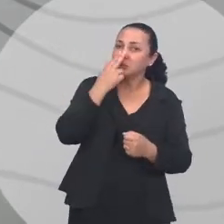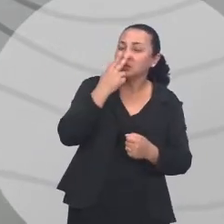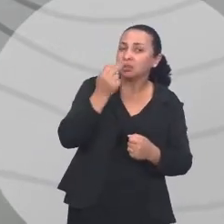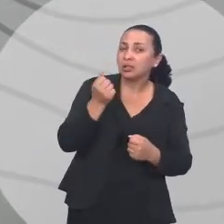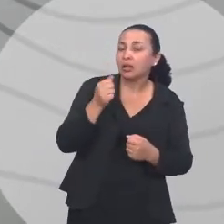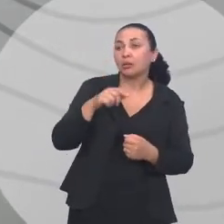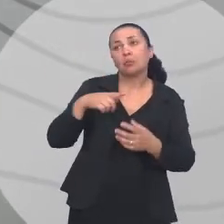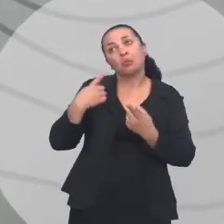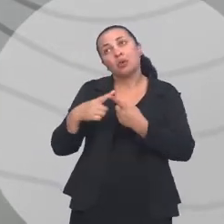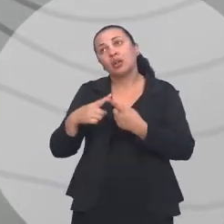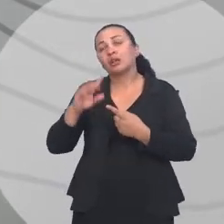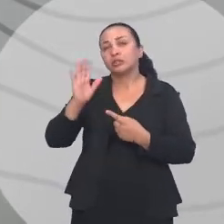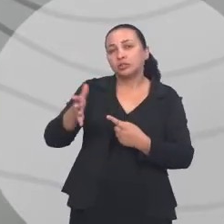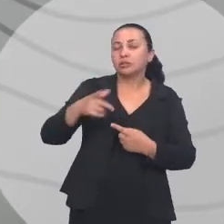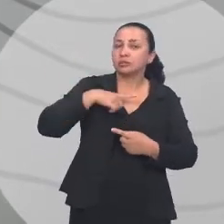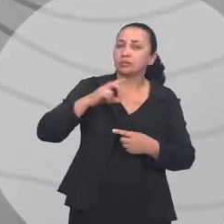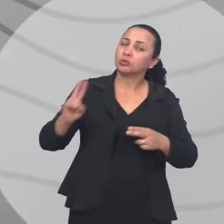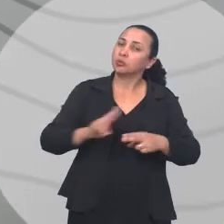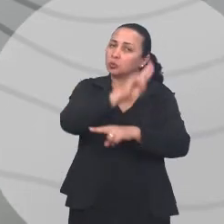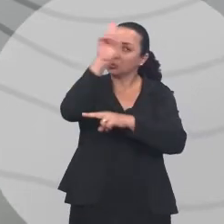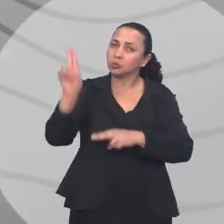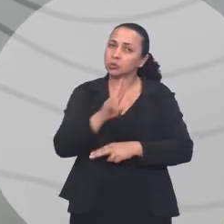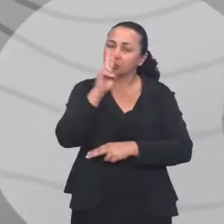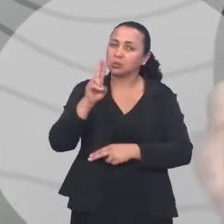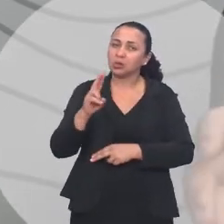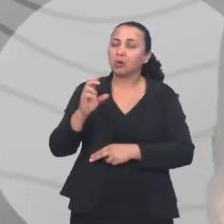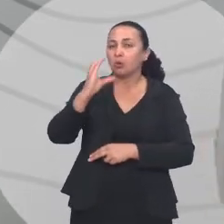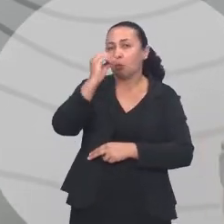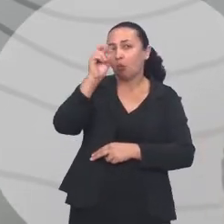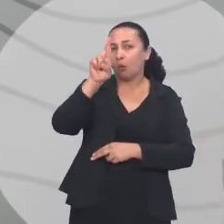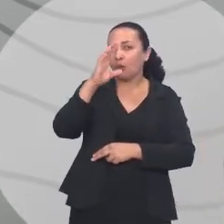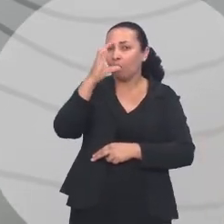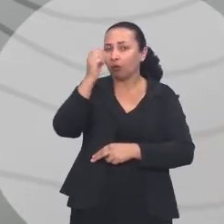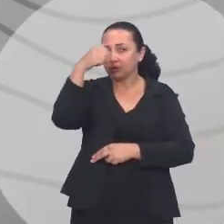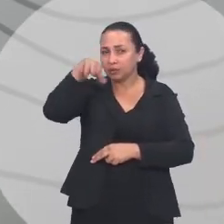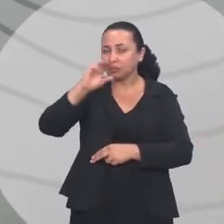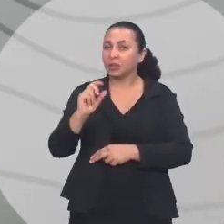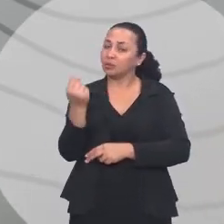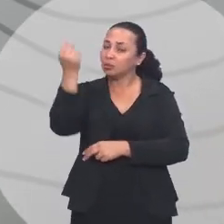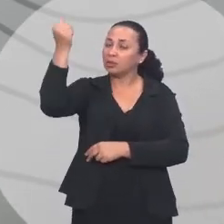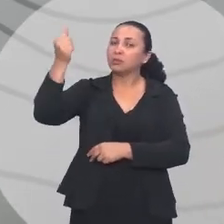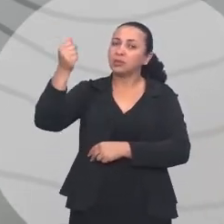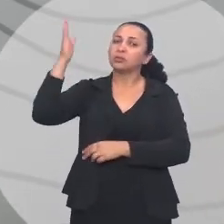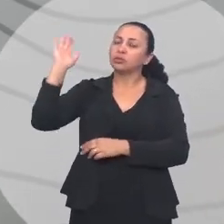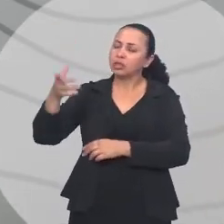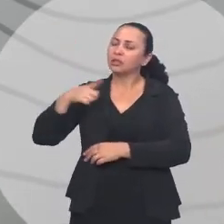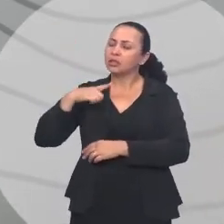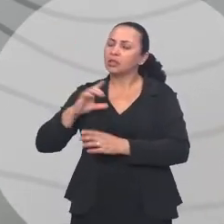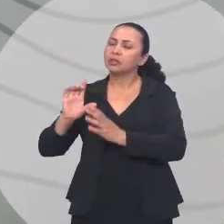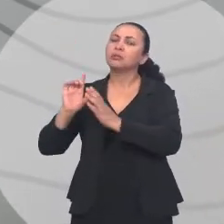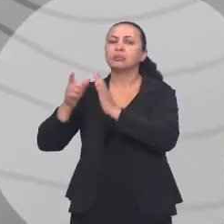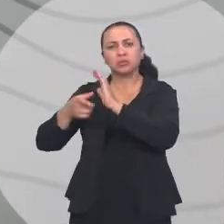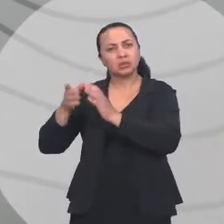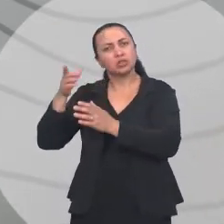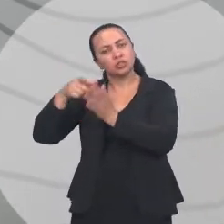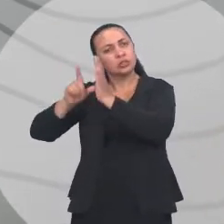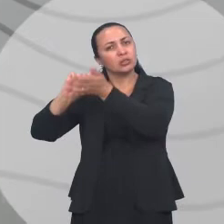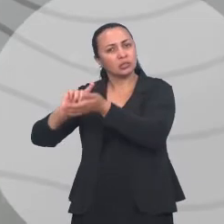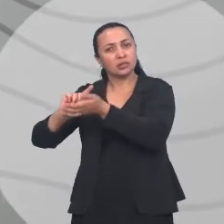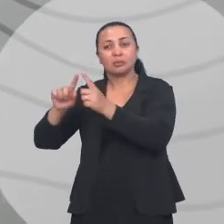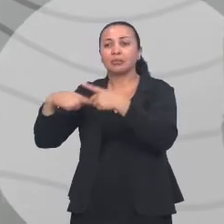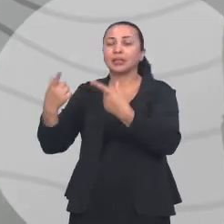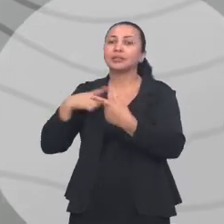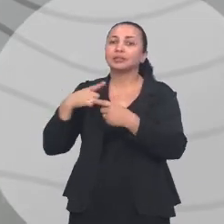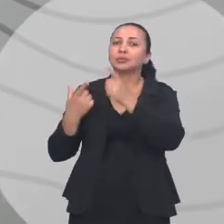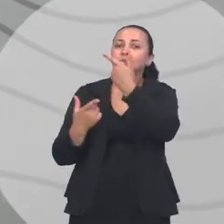orçamento que está previsto né dentro do planejamento anual da universidade orçamento a universidade tem mas